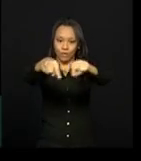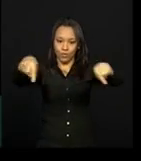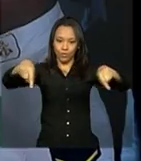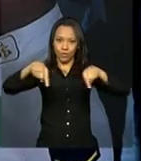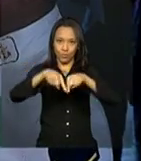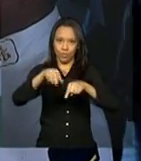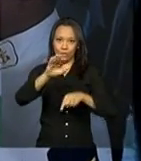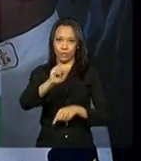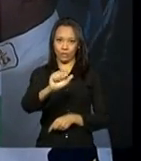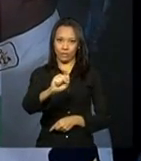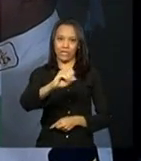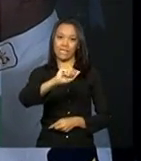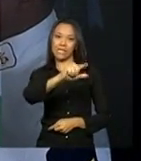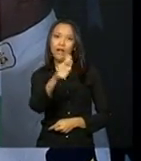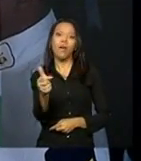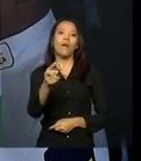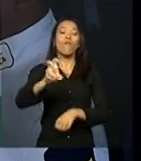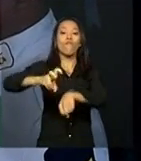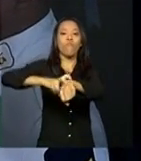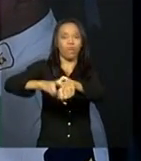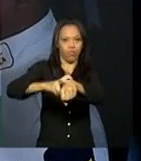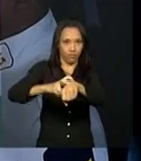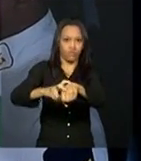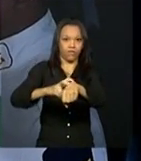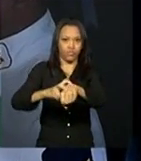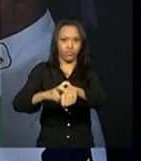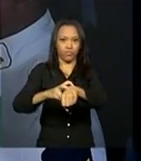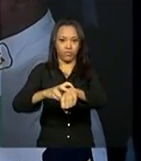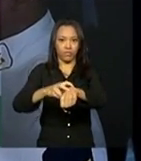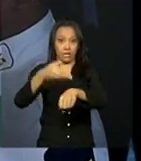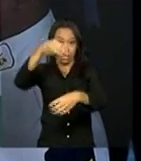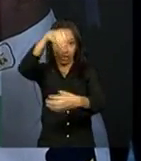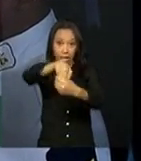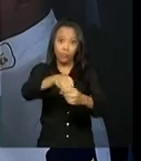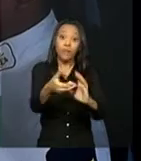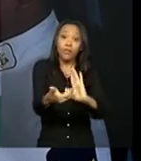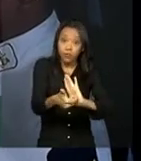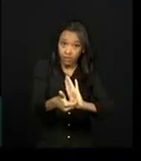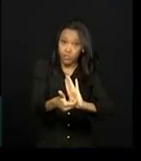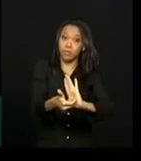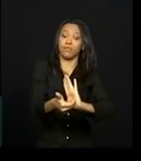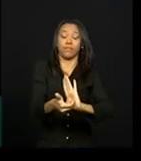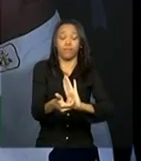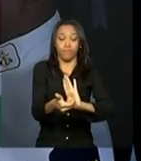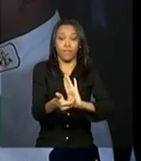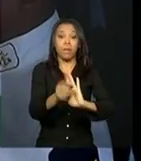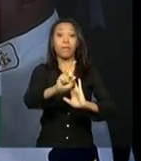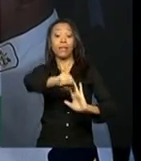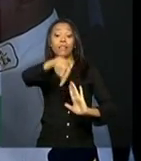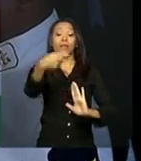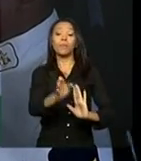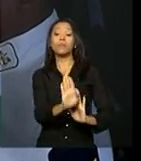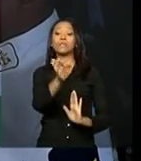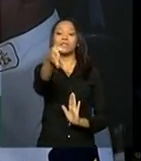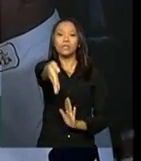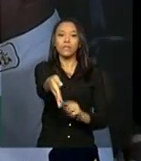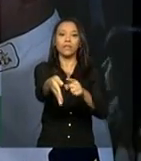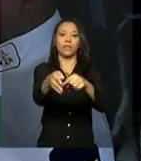está no Salão Verde, mas está se dirigindo ao Salão Verde da Câmara dos Deputados para seguir até o plenário.